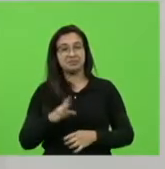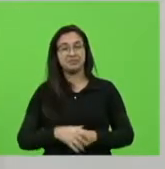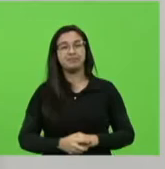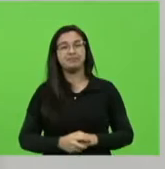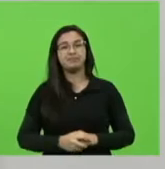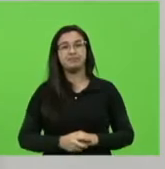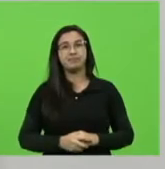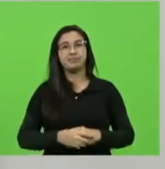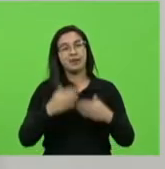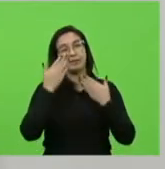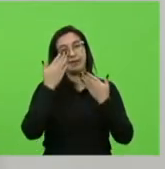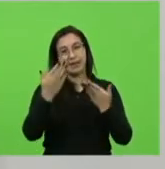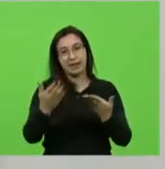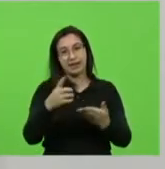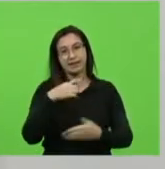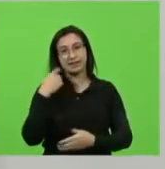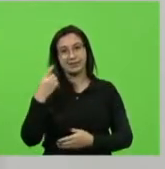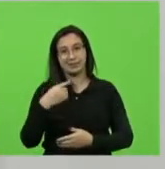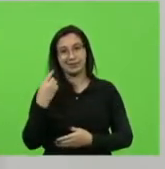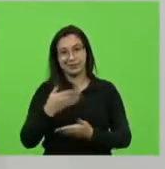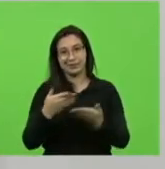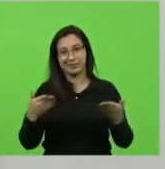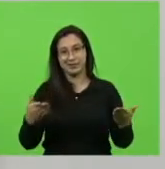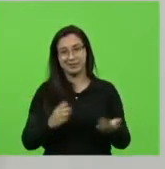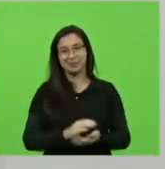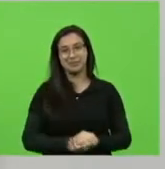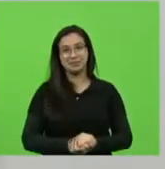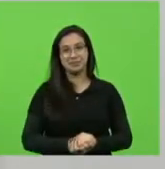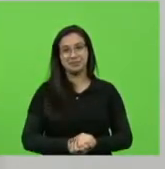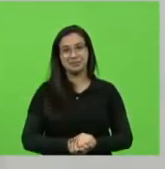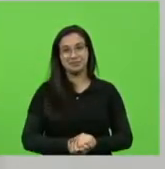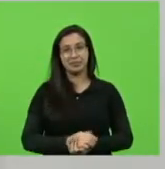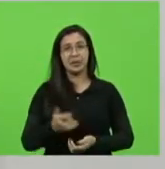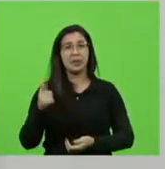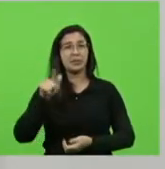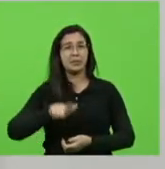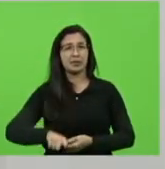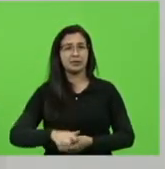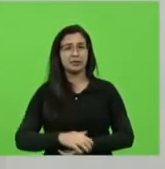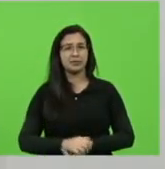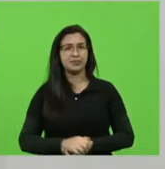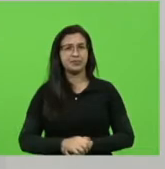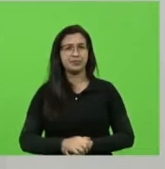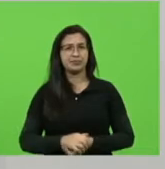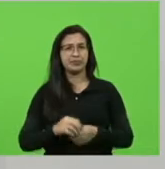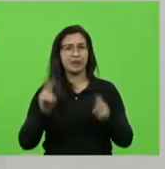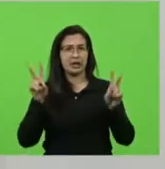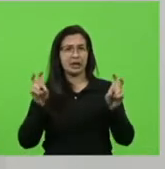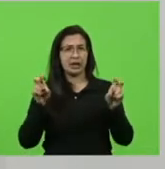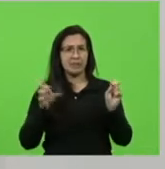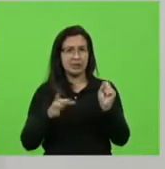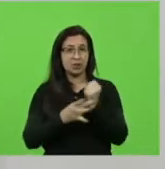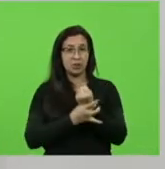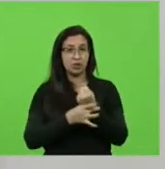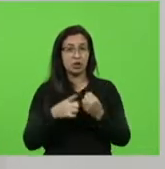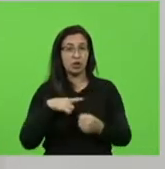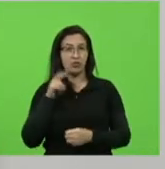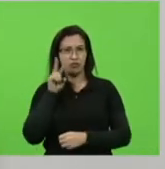Obrigado, deputados. E falando em segurança, um vídeo me chamou muito a atenção, um